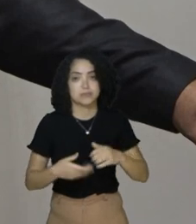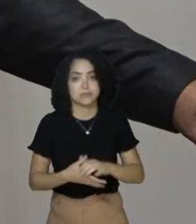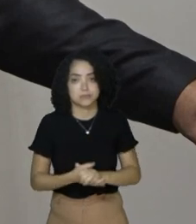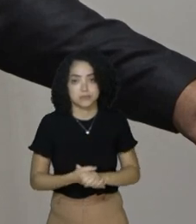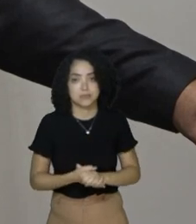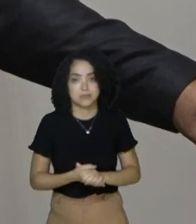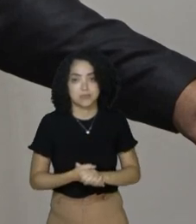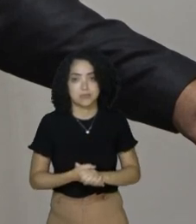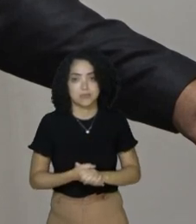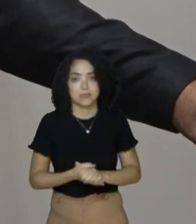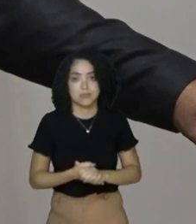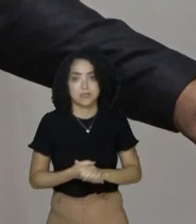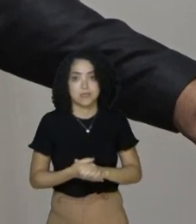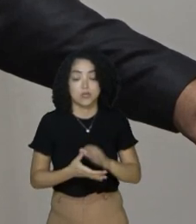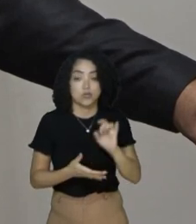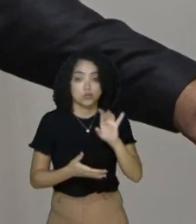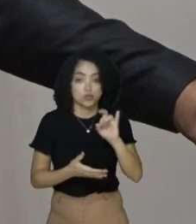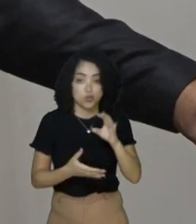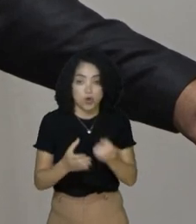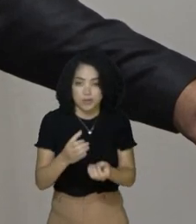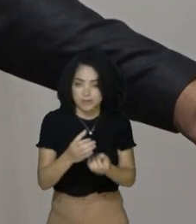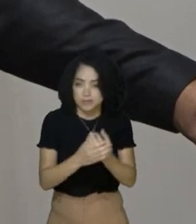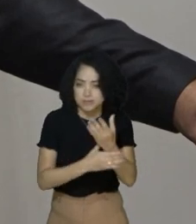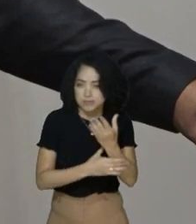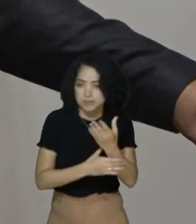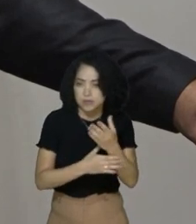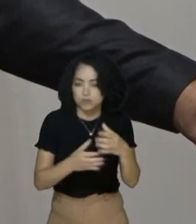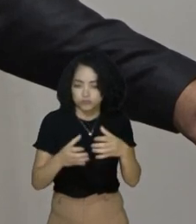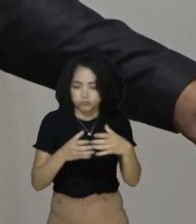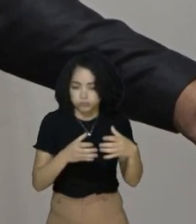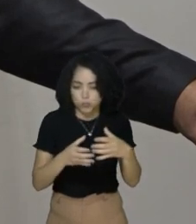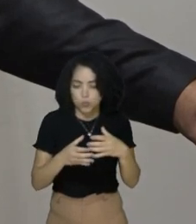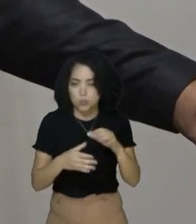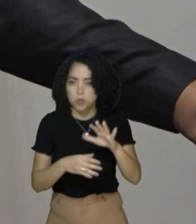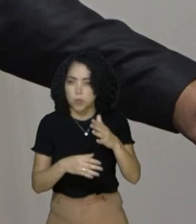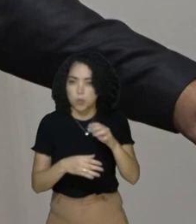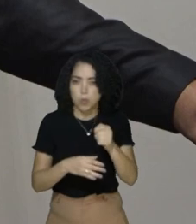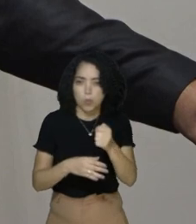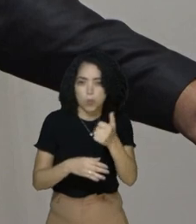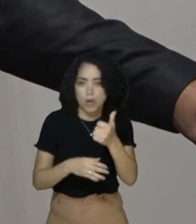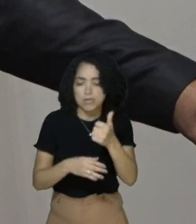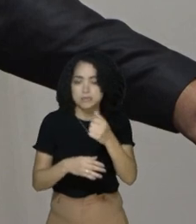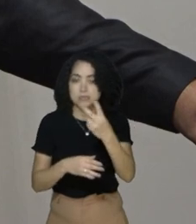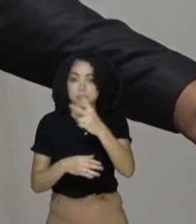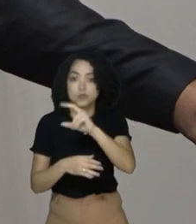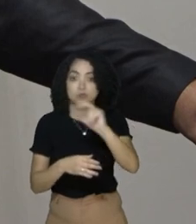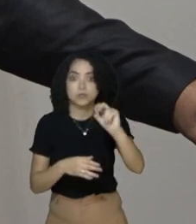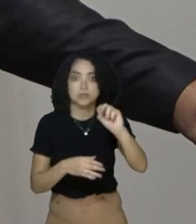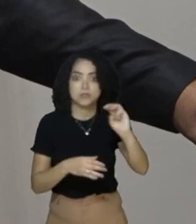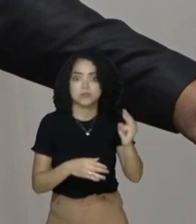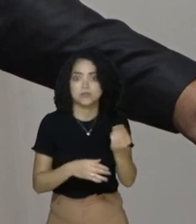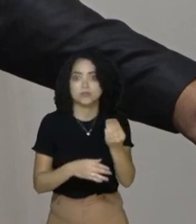conta rasa ali, só a criação de comarcas ali, quase 200 milhões ali.